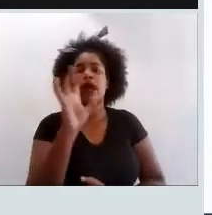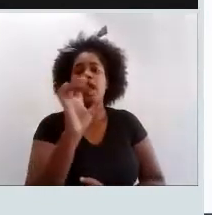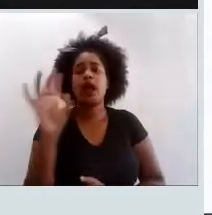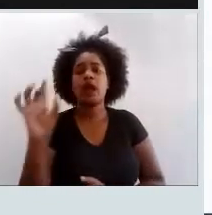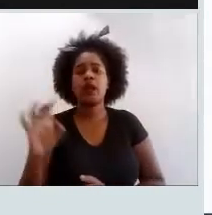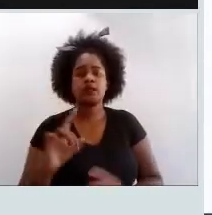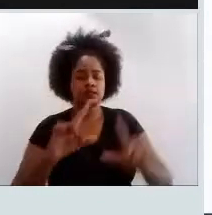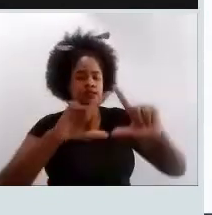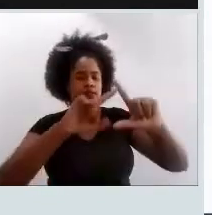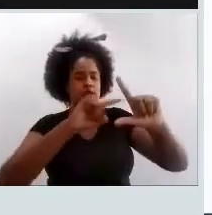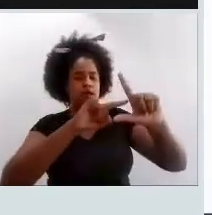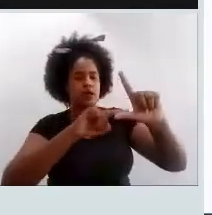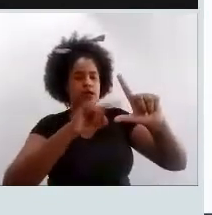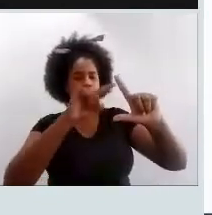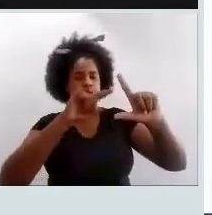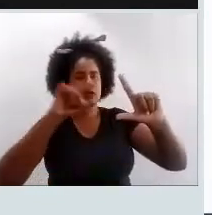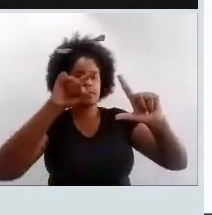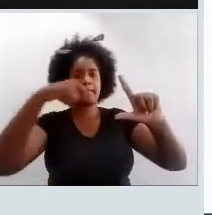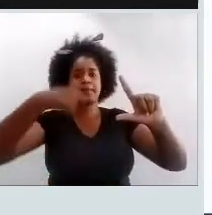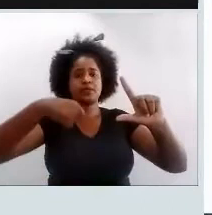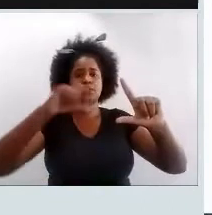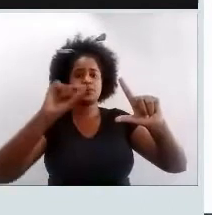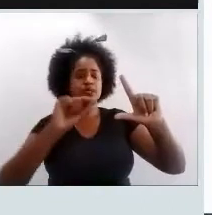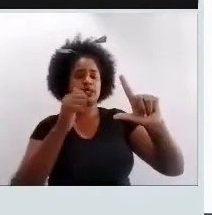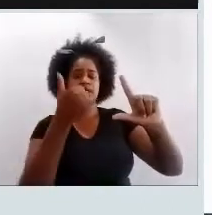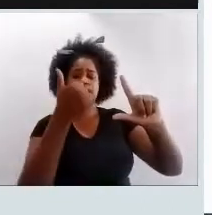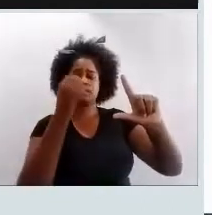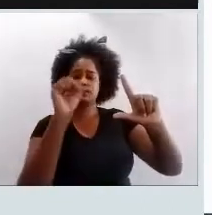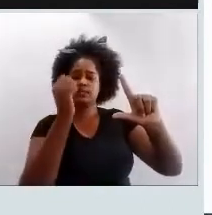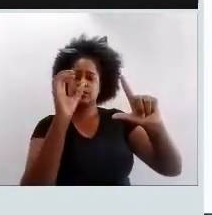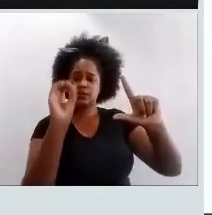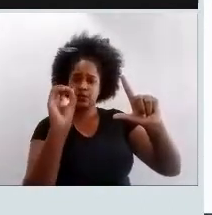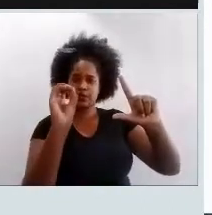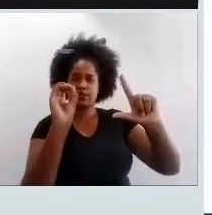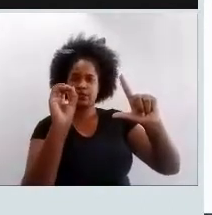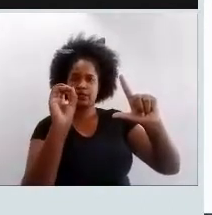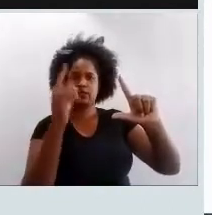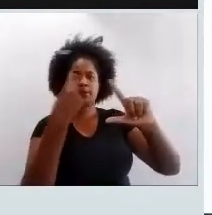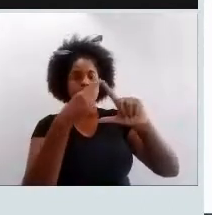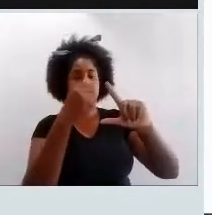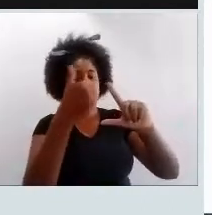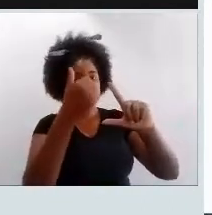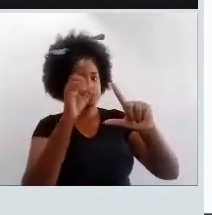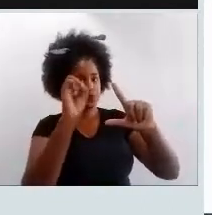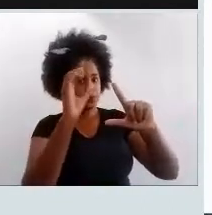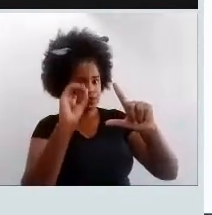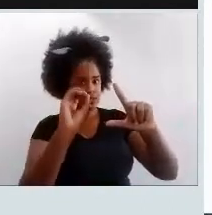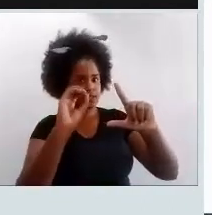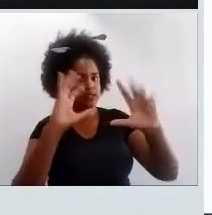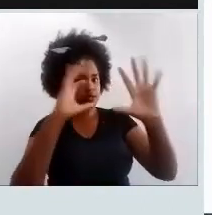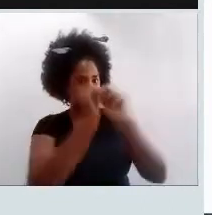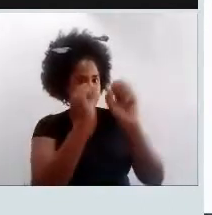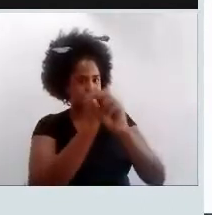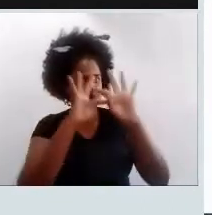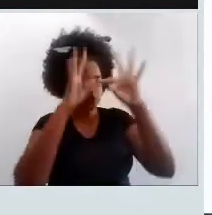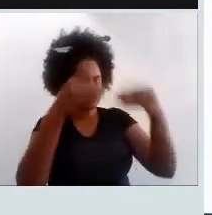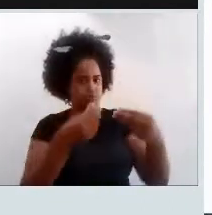triângulo equilátero, só é pegar 180, que é a soma, o resultado da soma de todos os ângulos internos, e dividir por